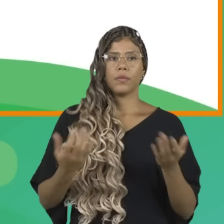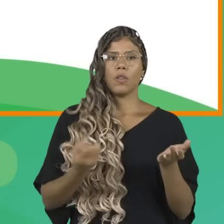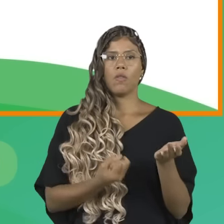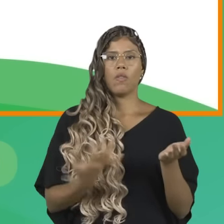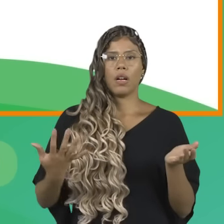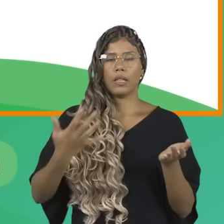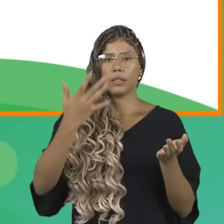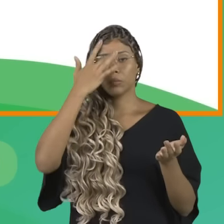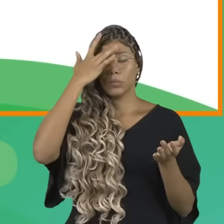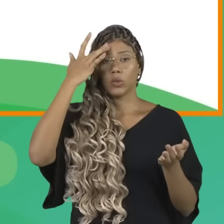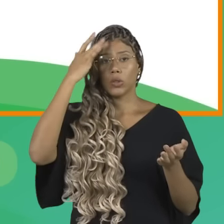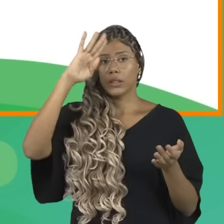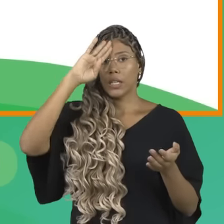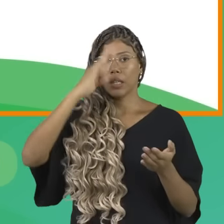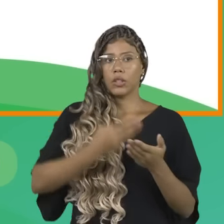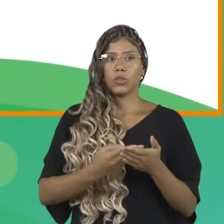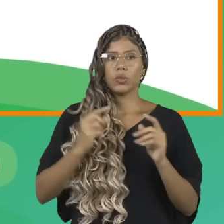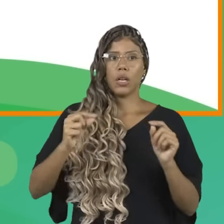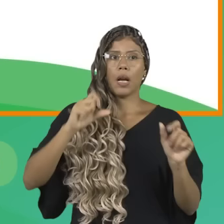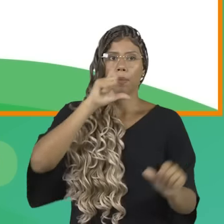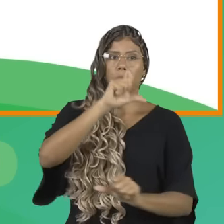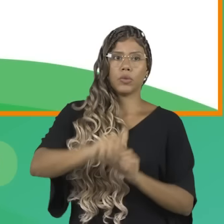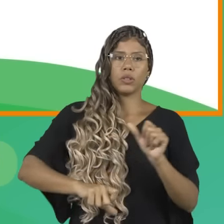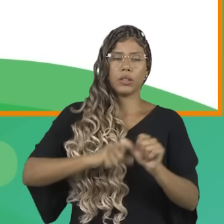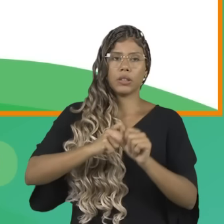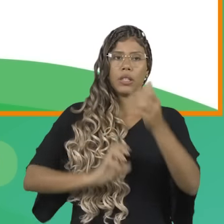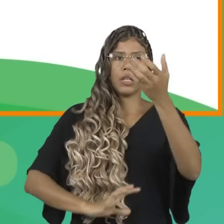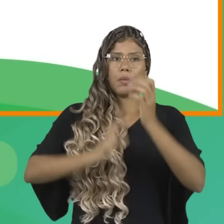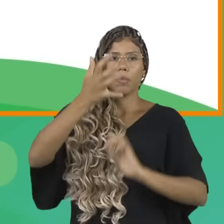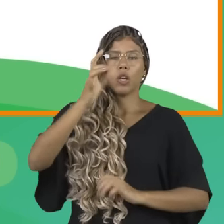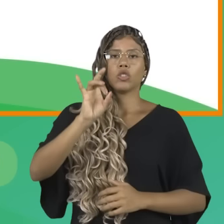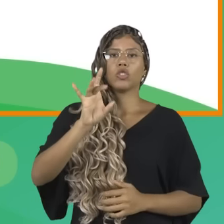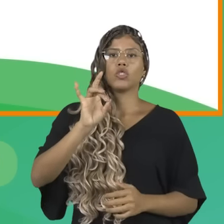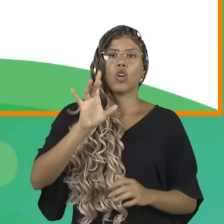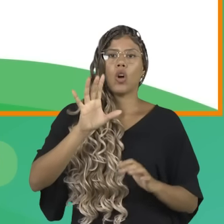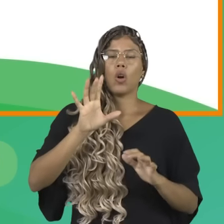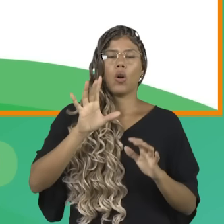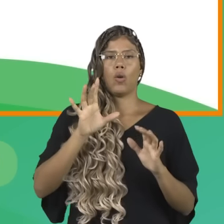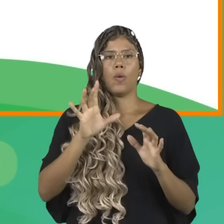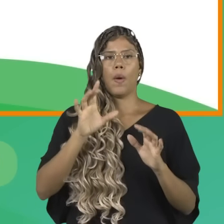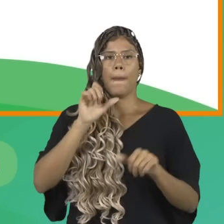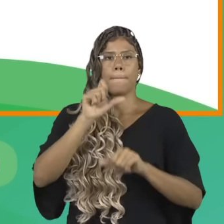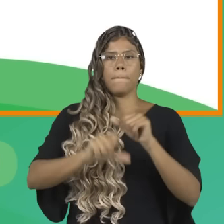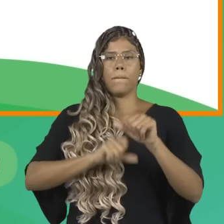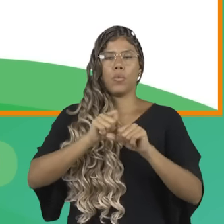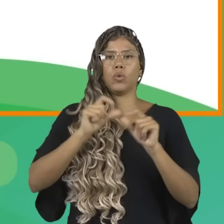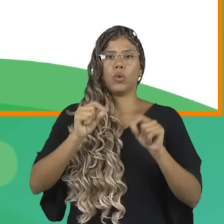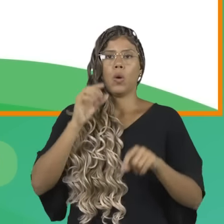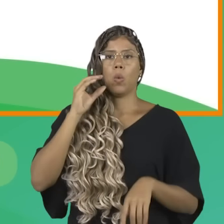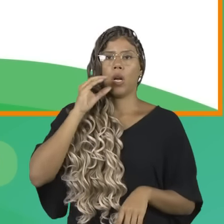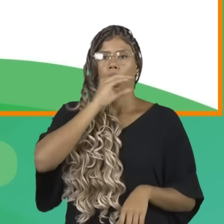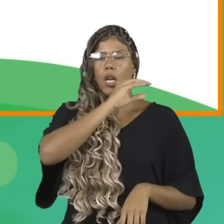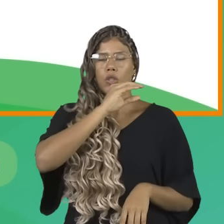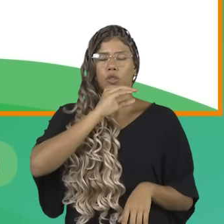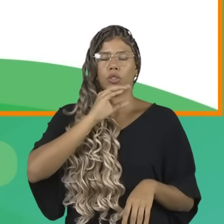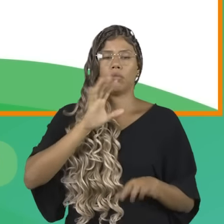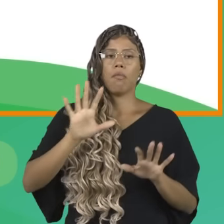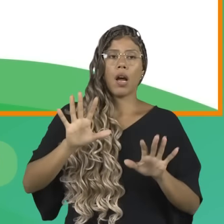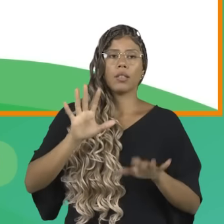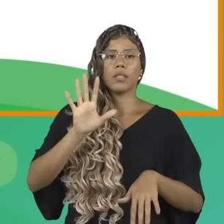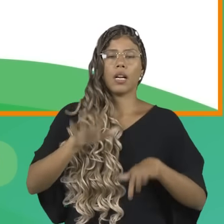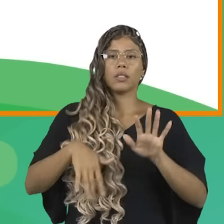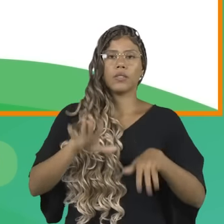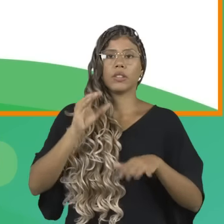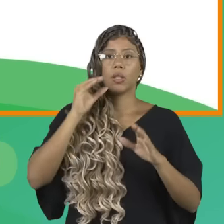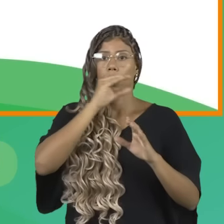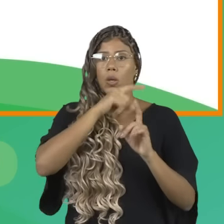afetam exclusivamente a temperatura do planeta, que se torna mais quente. Entretanto, muitas vezes as pessoas esquecem que, ao aumentar a temperatura, uma série de organismos e